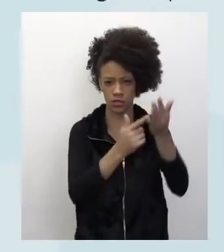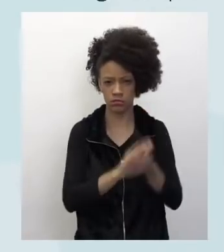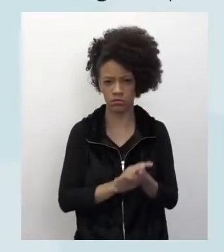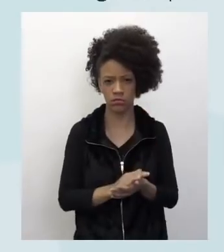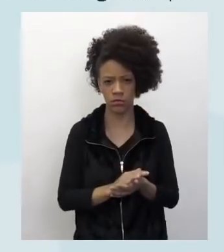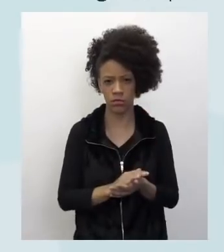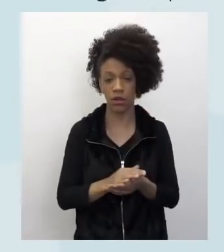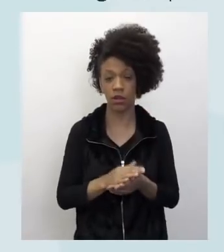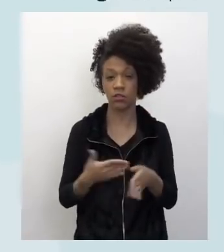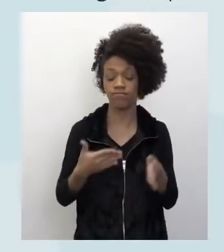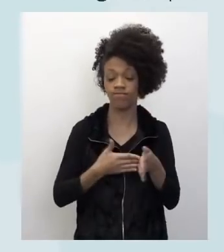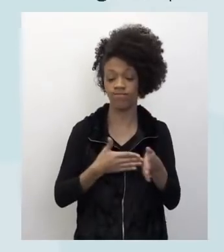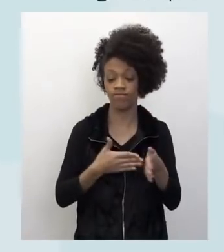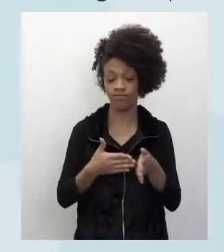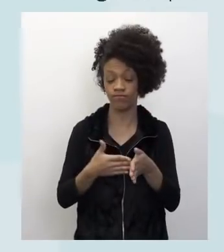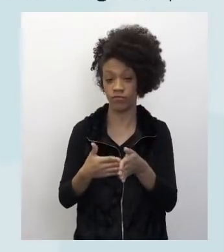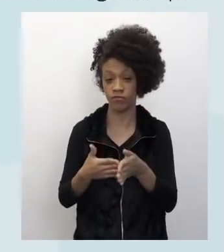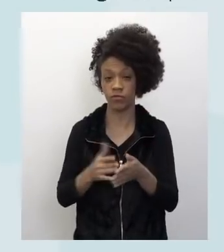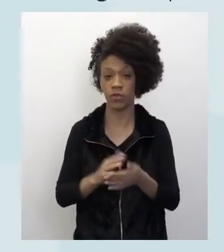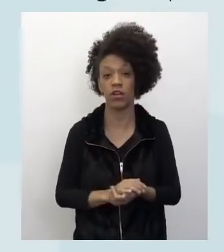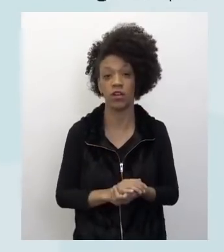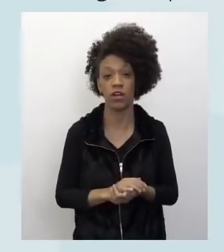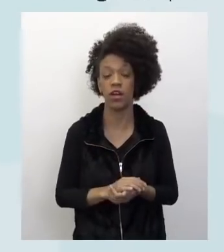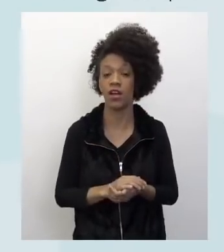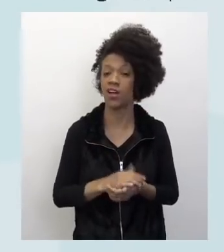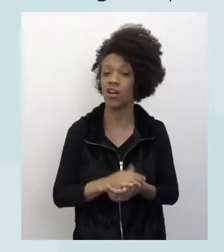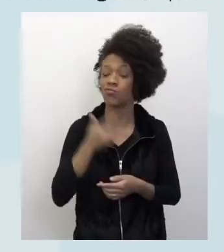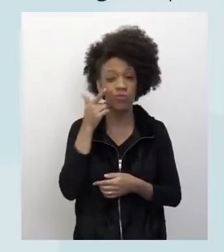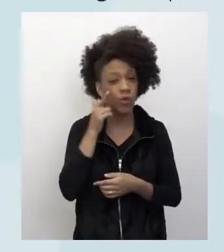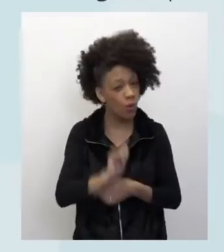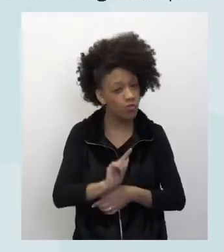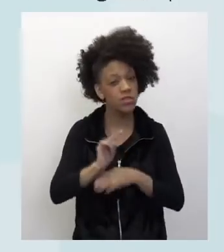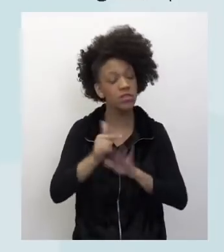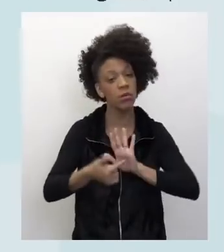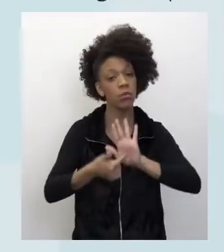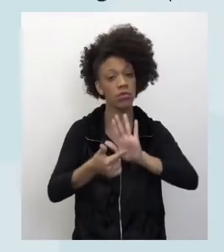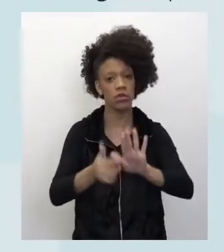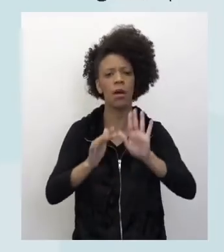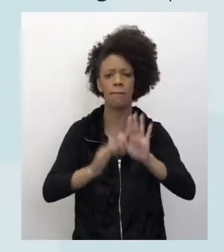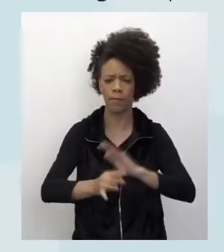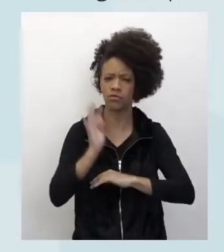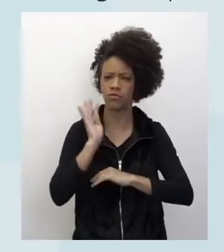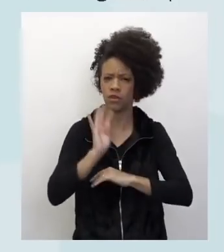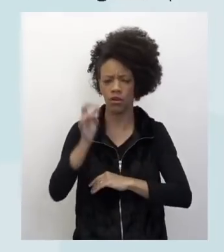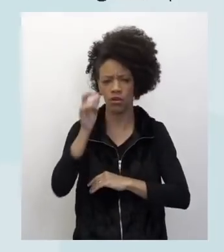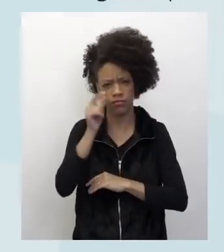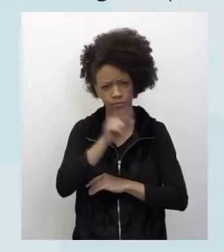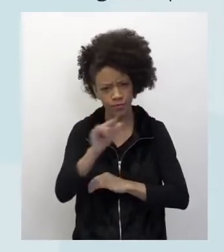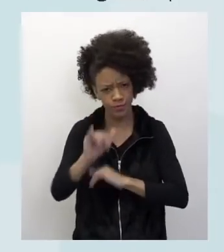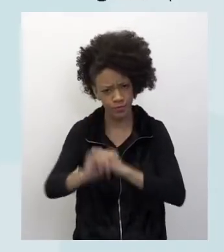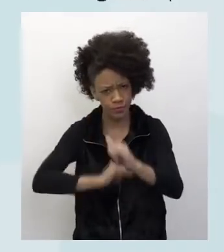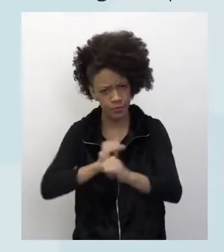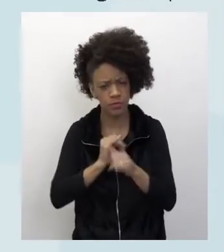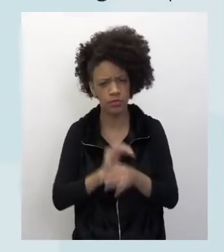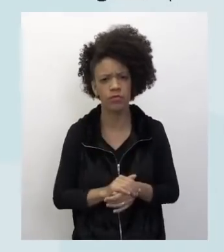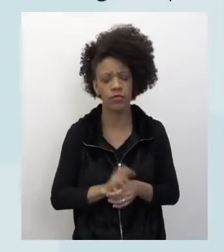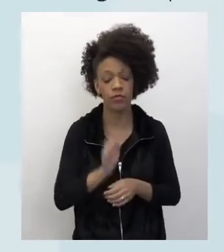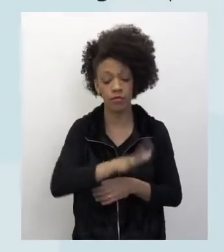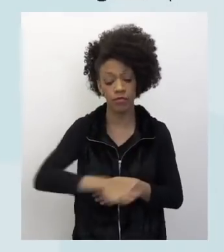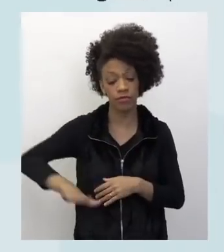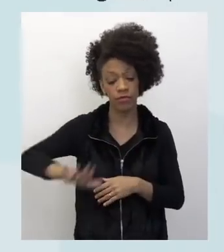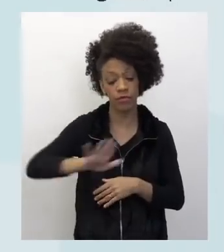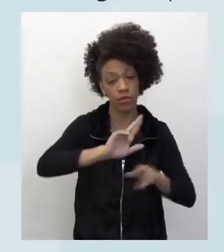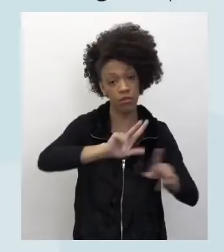gravidade. Esse também eu não consegui trazer, pessoal, mas vale muito a pena ver. Eles costumam se apresentar em espaços alternativos e alguns dos